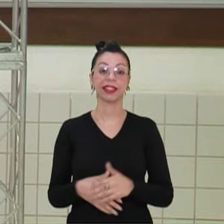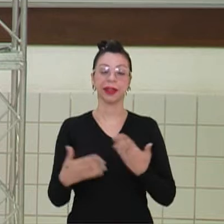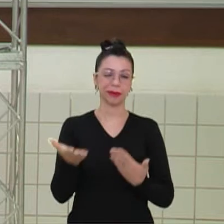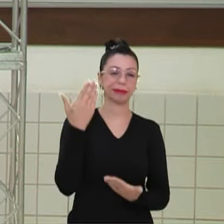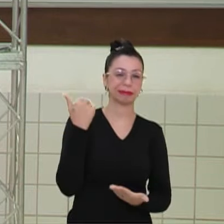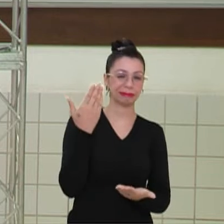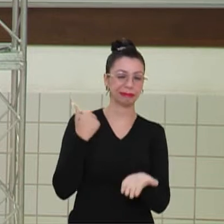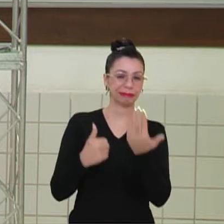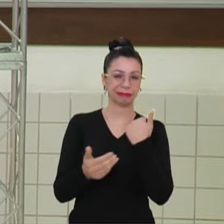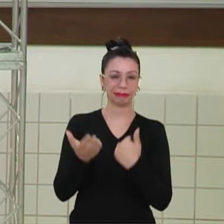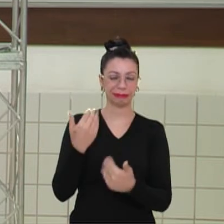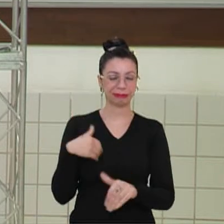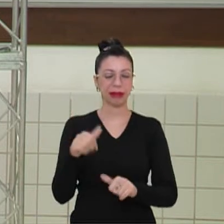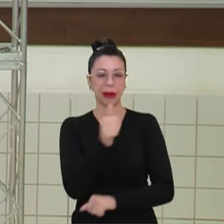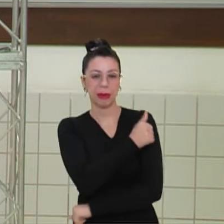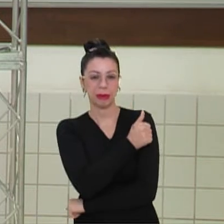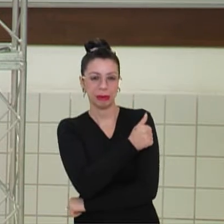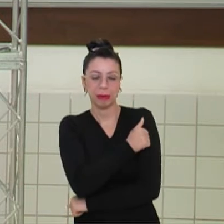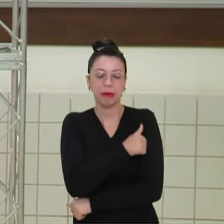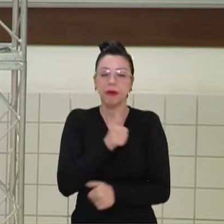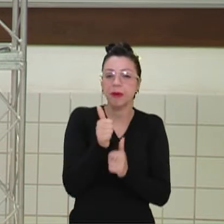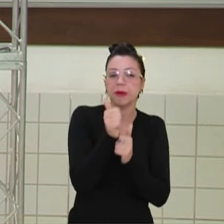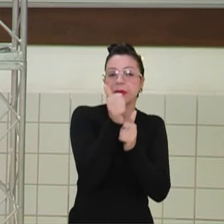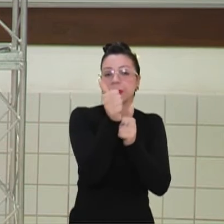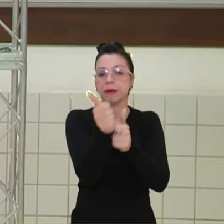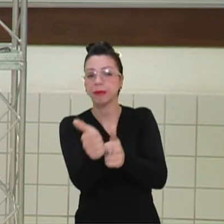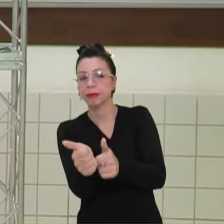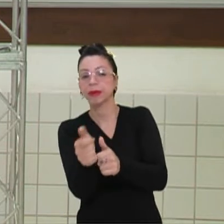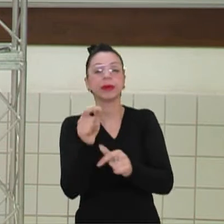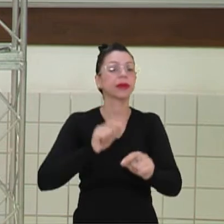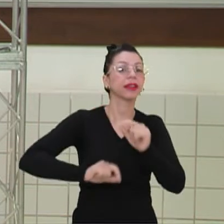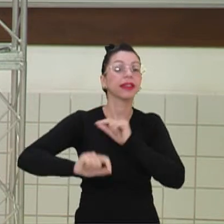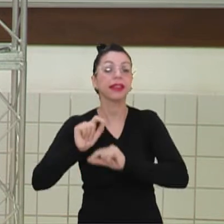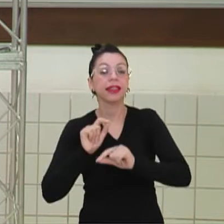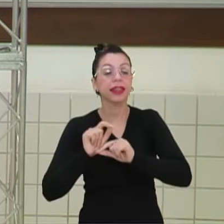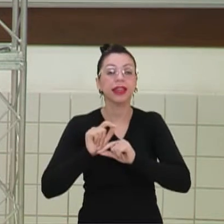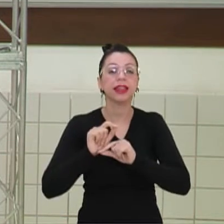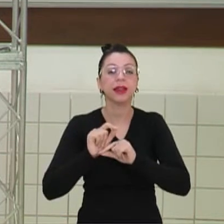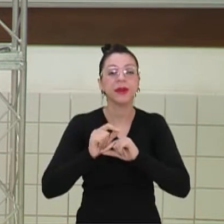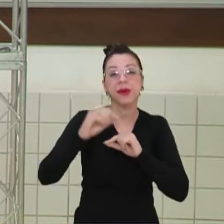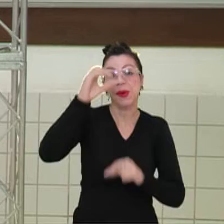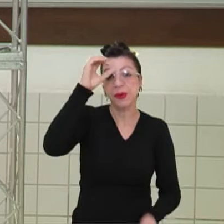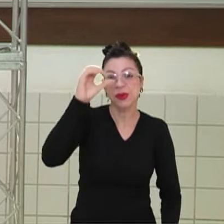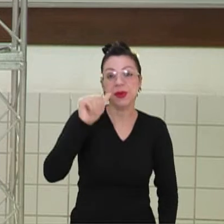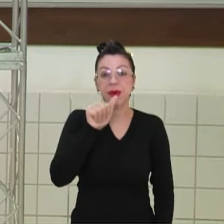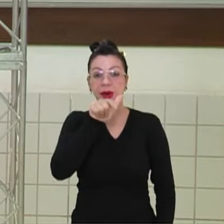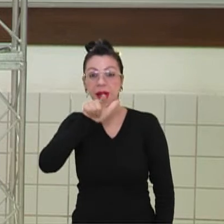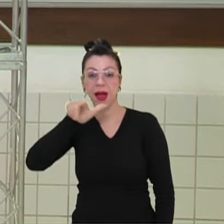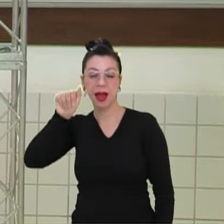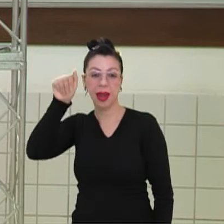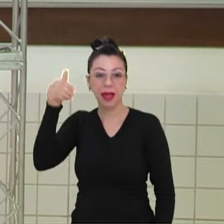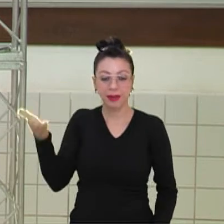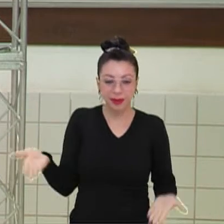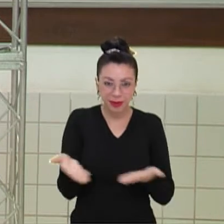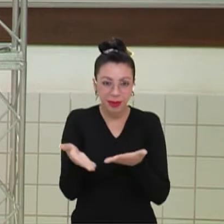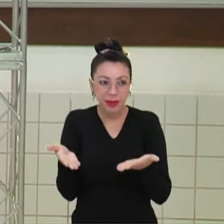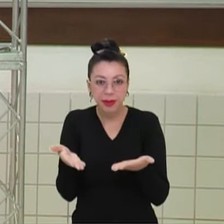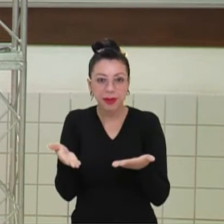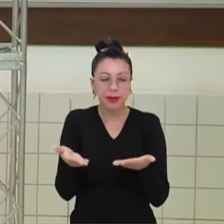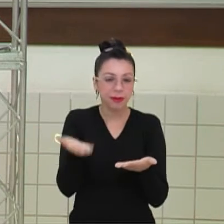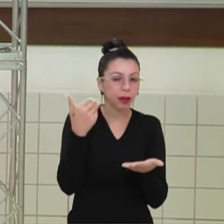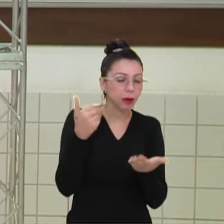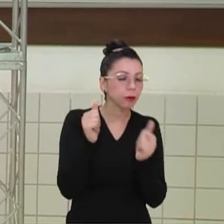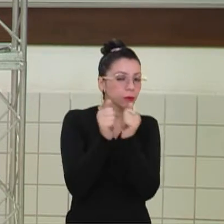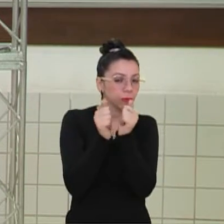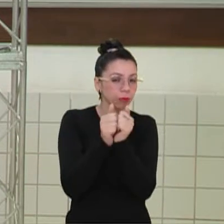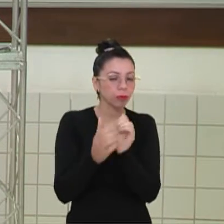Vamos lá, meu bambino, minha bambina. Acompanhe o tio Alan neste momento. Venha